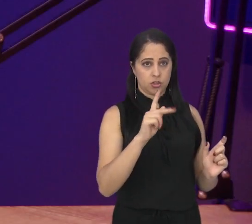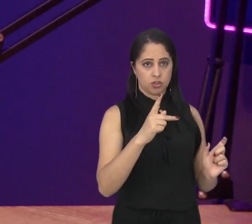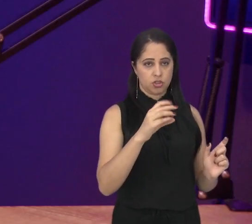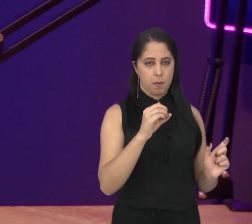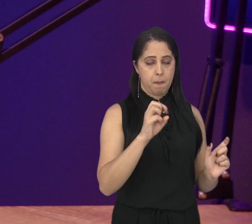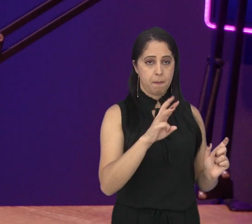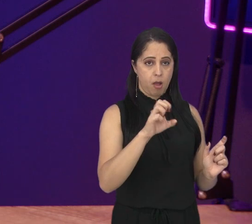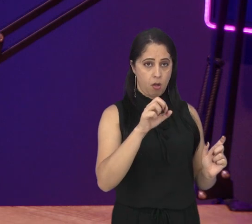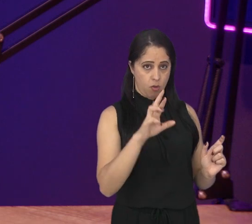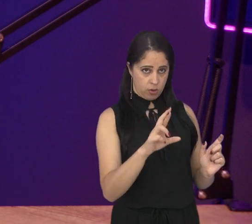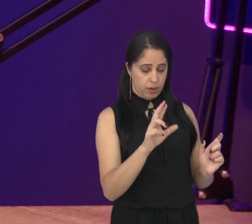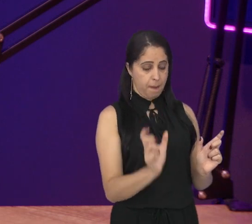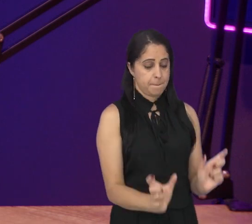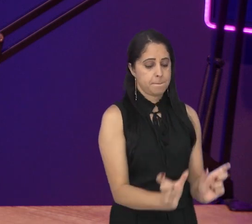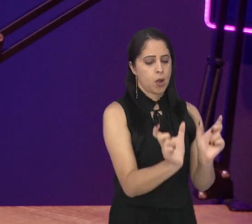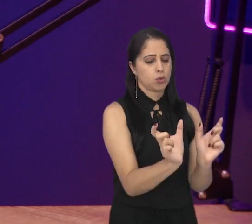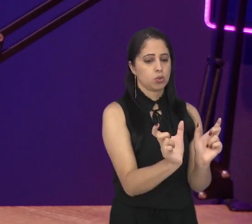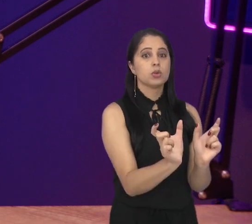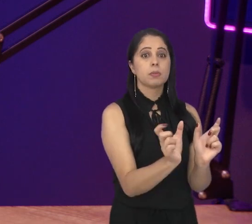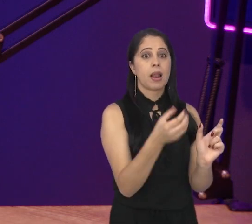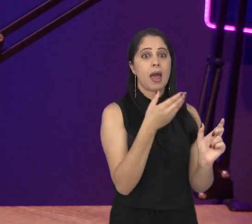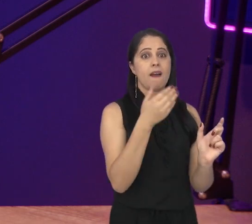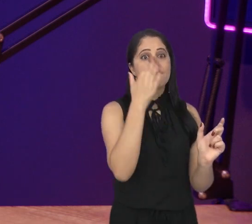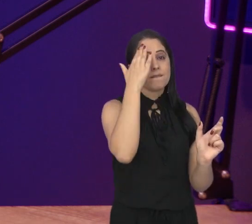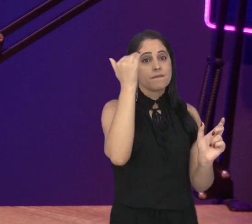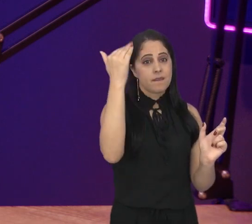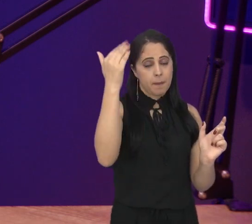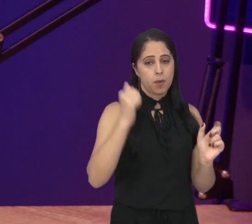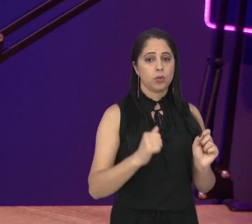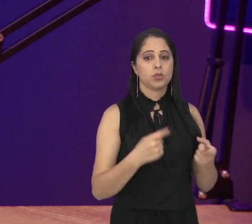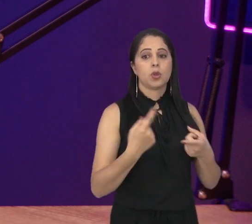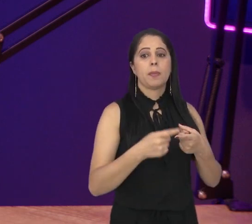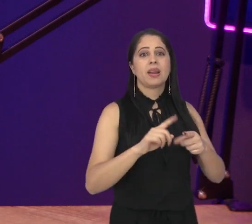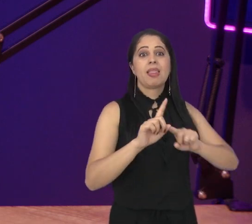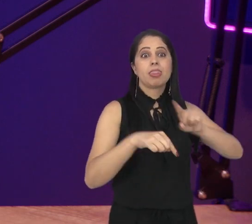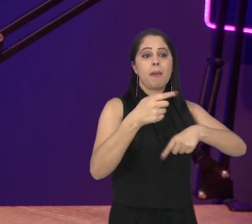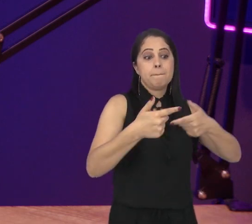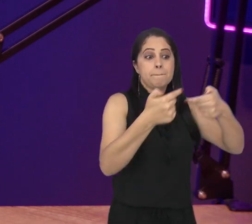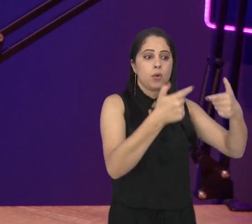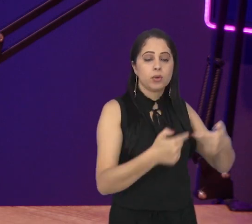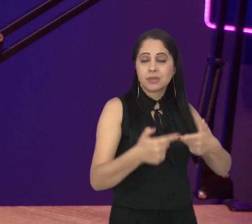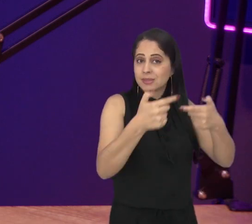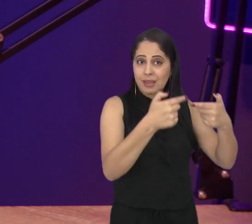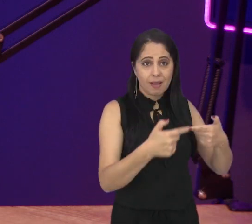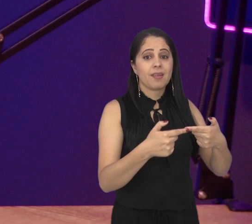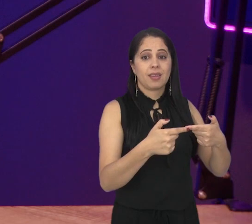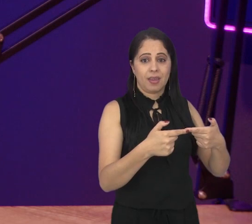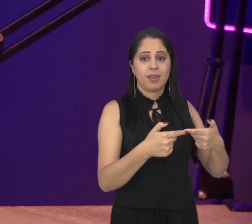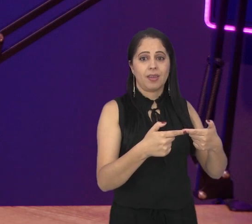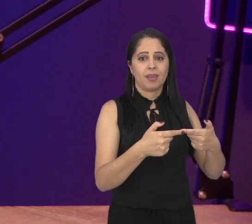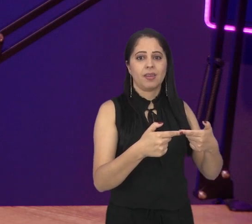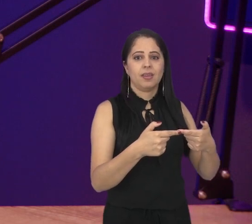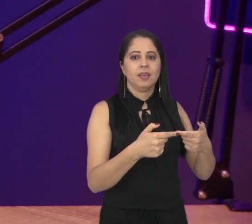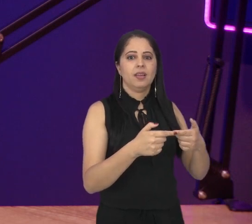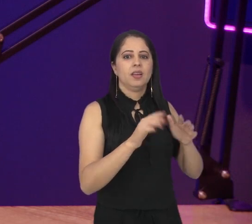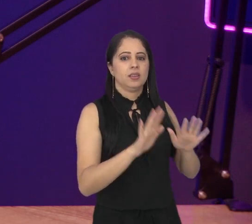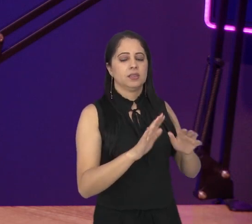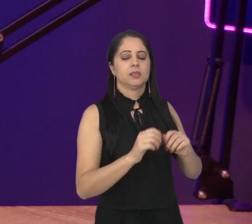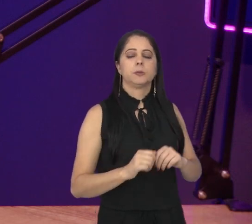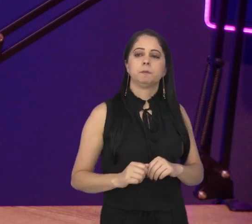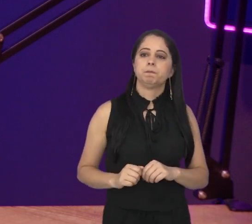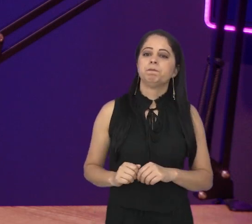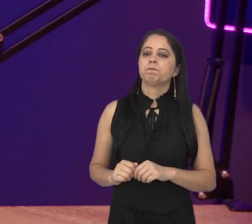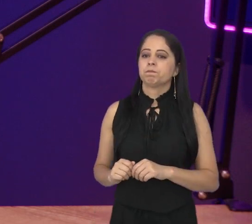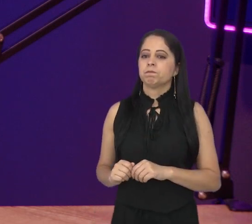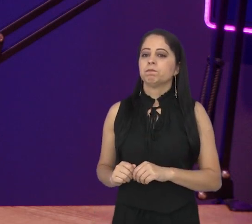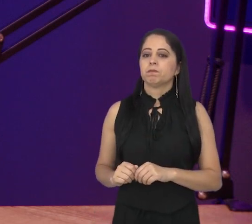que já foi no século XXI, mas com base nos acontecimentos pós-Guerra Fria. Então tudo é muito recente, né, décadas, né,